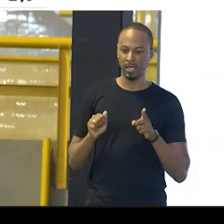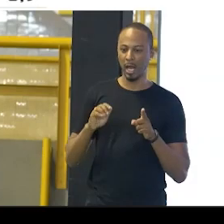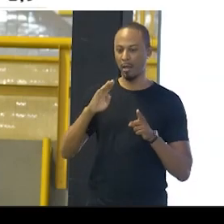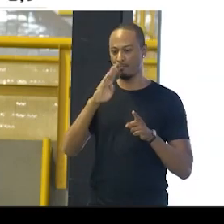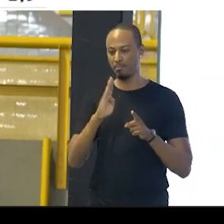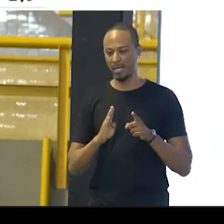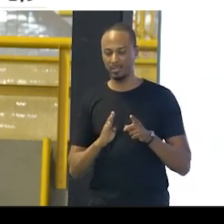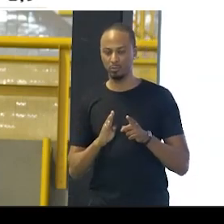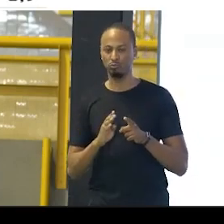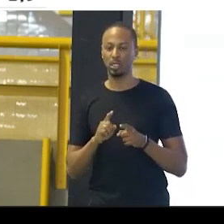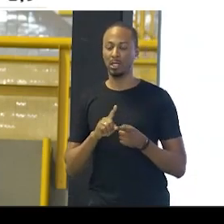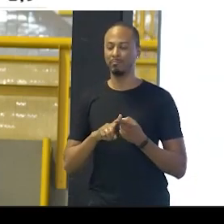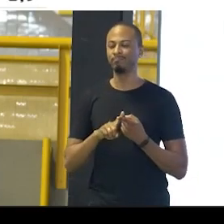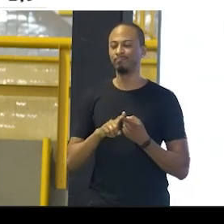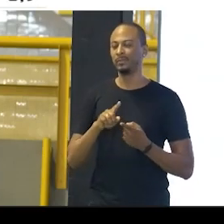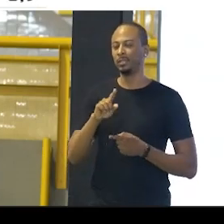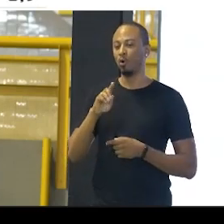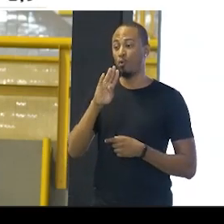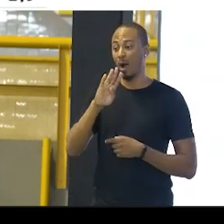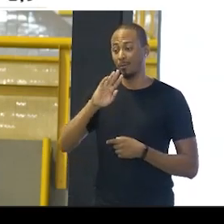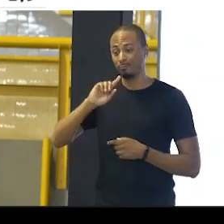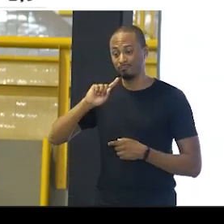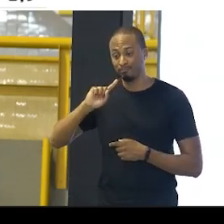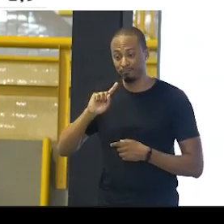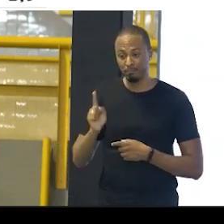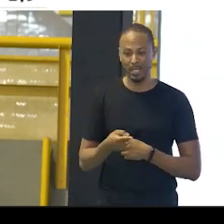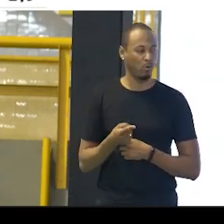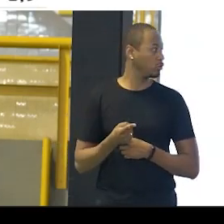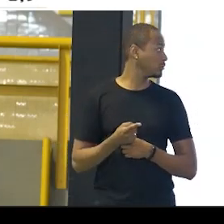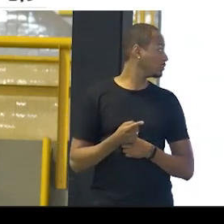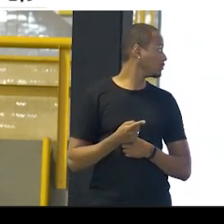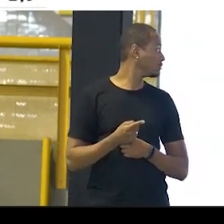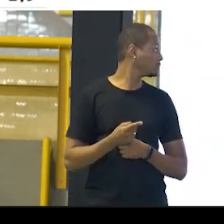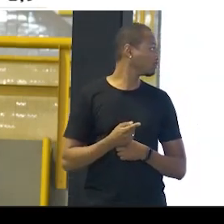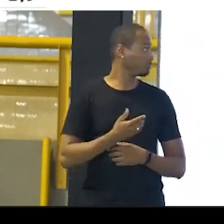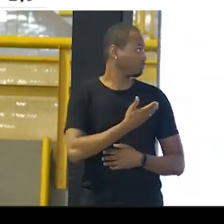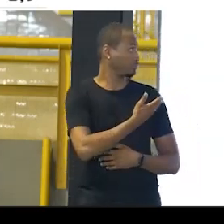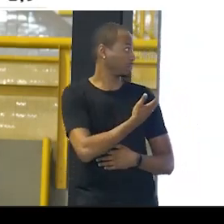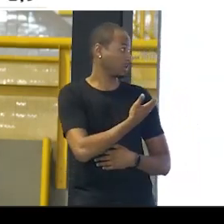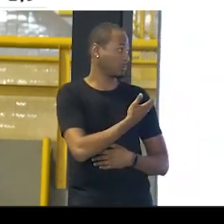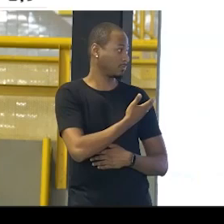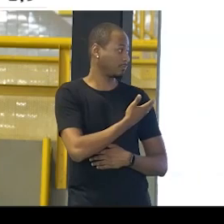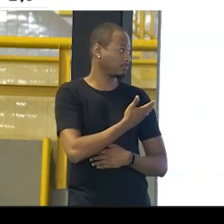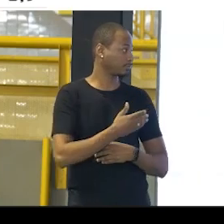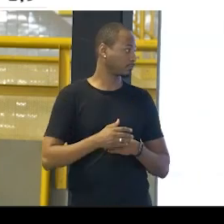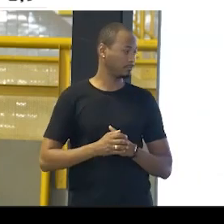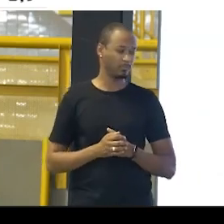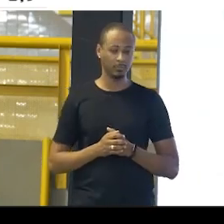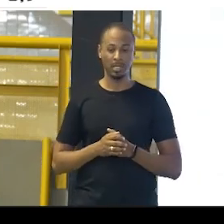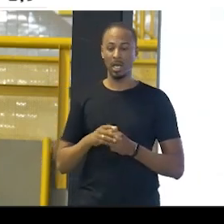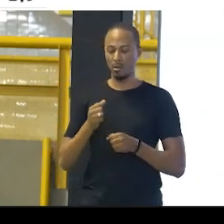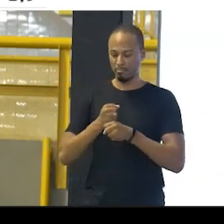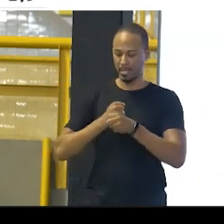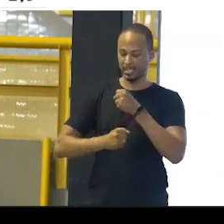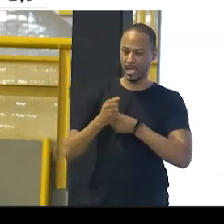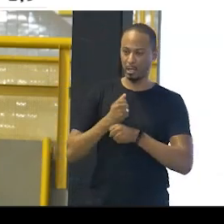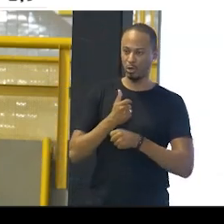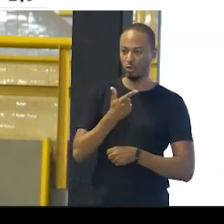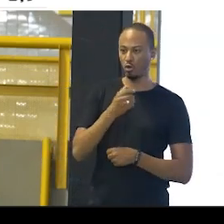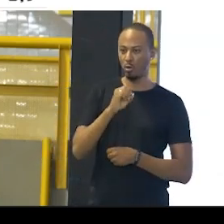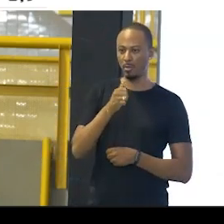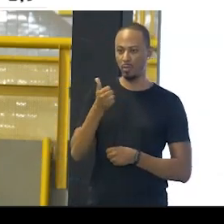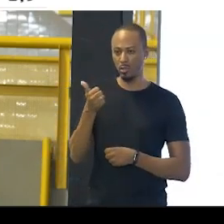barris de petróleo. Lembrando que em 2011 nós produzimos apenas 2 milhões. E